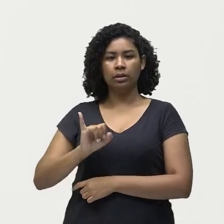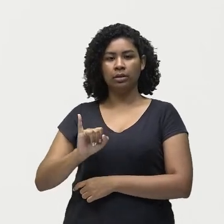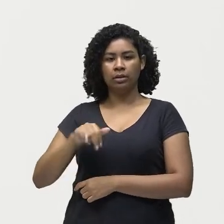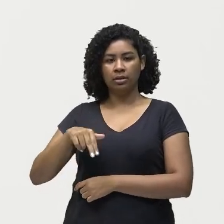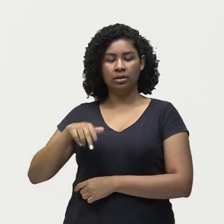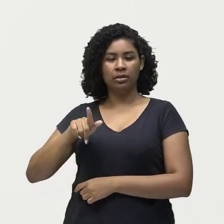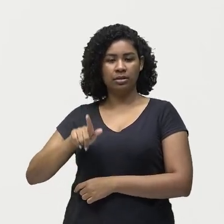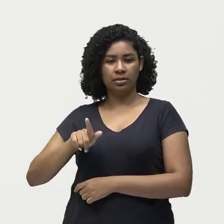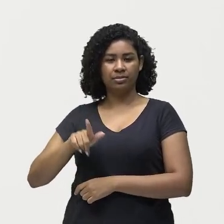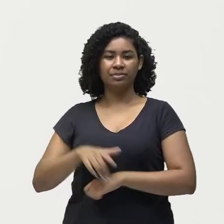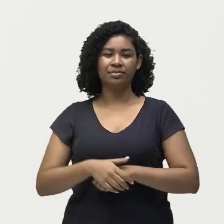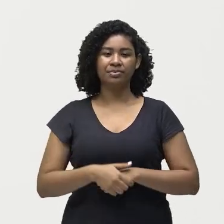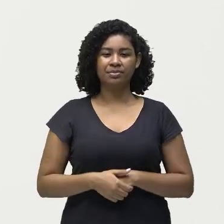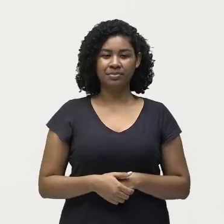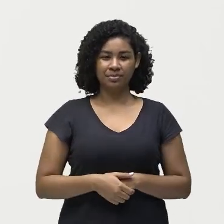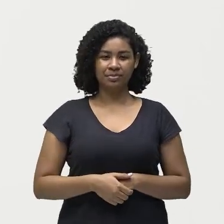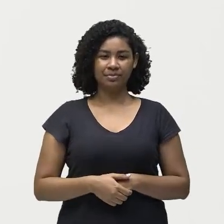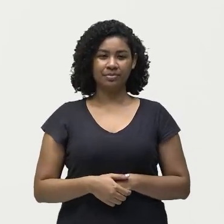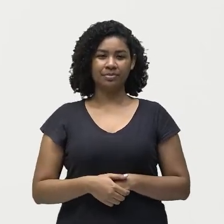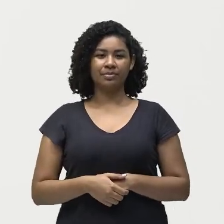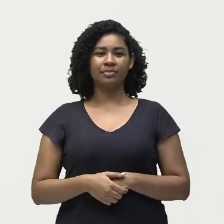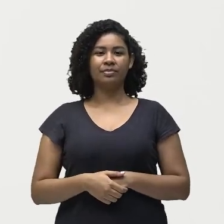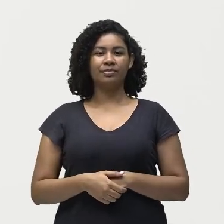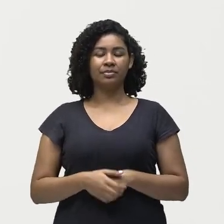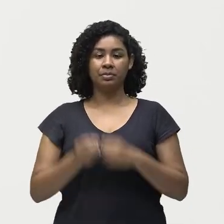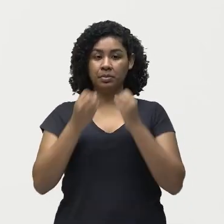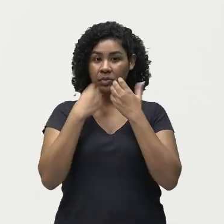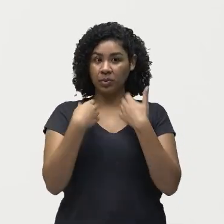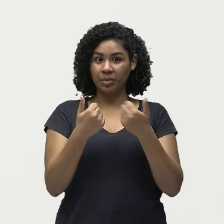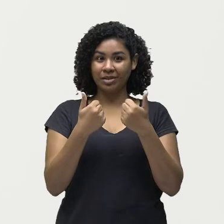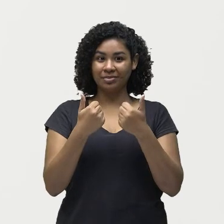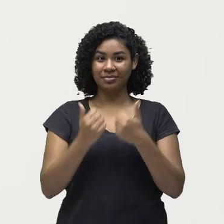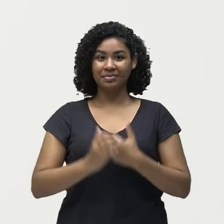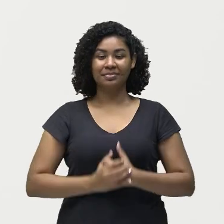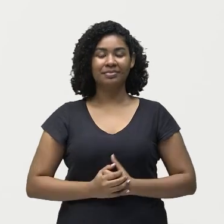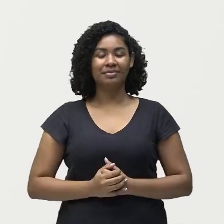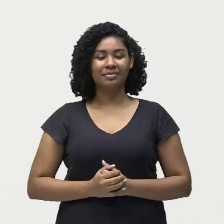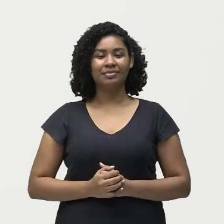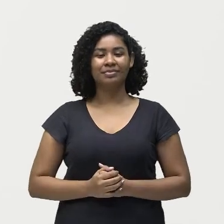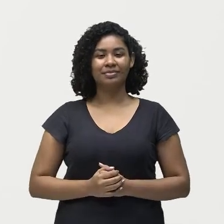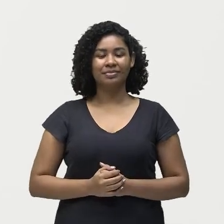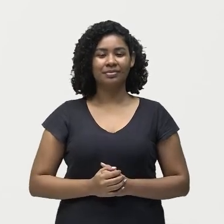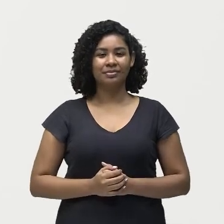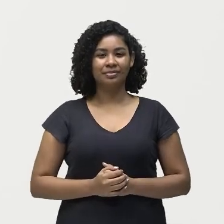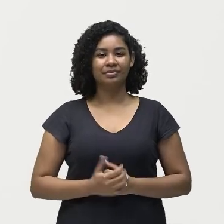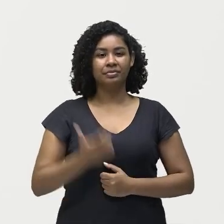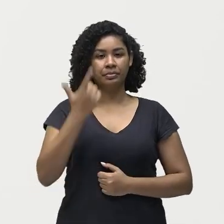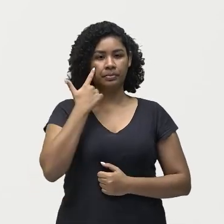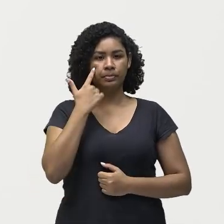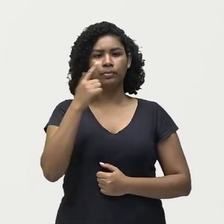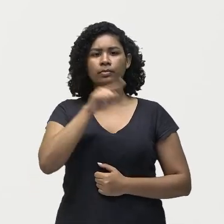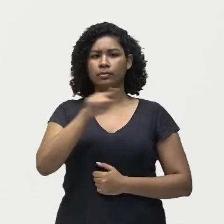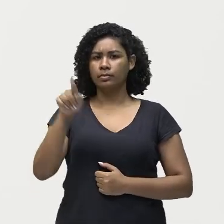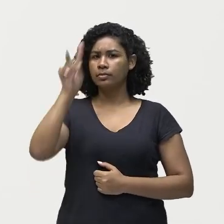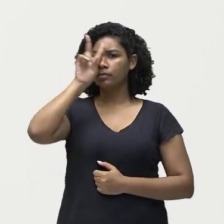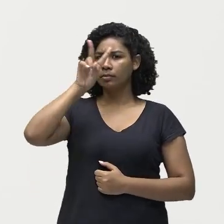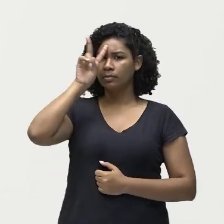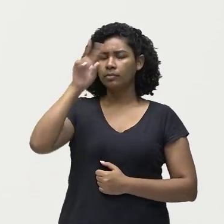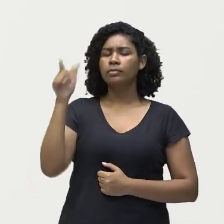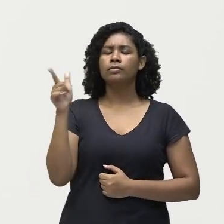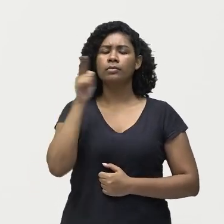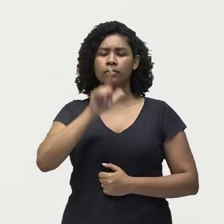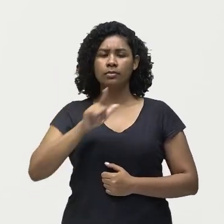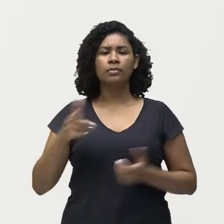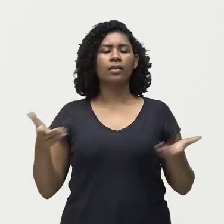Die, dying. Tudo bem? Bem, então só para a gente reforçar um pouquinho mais, nós